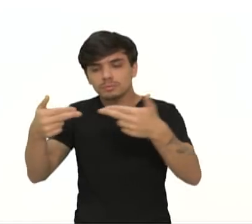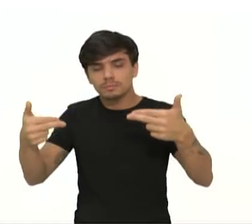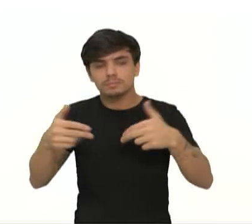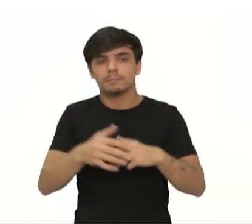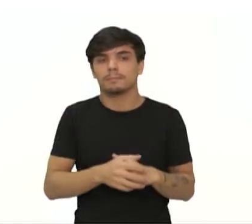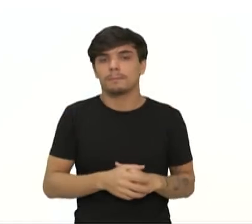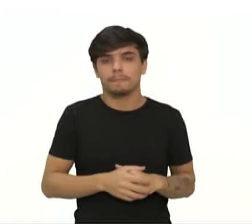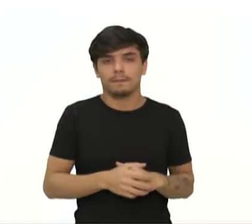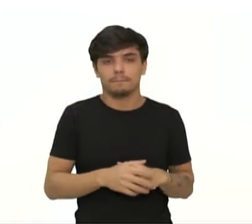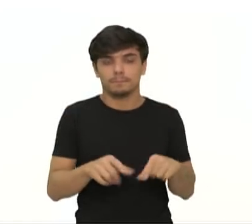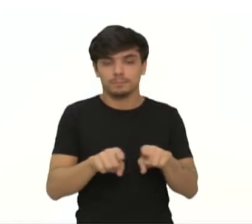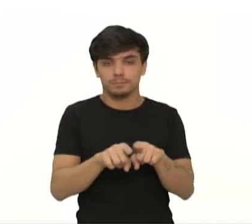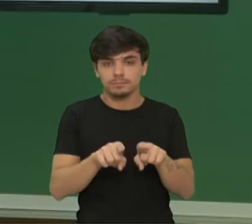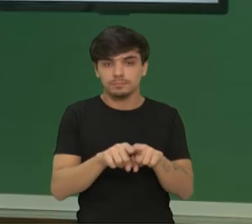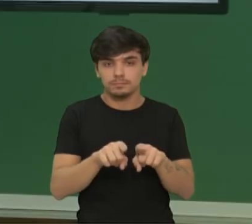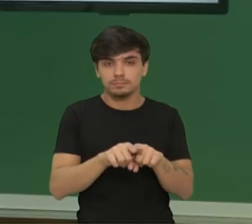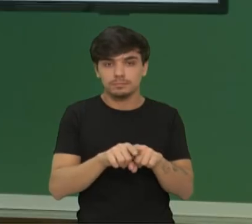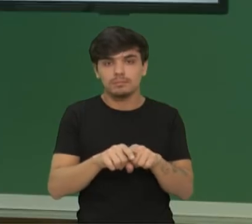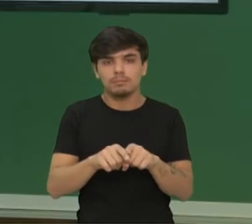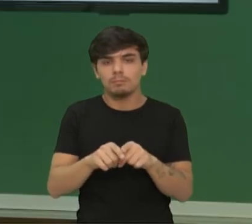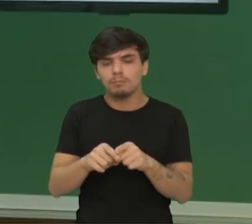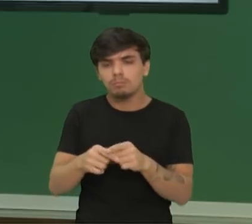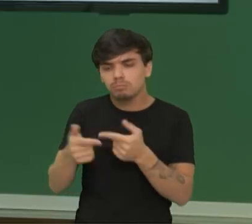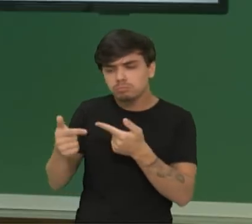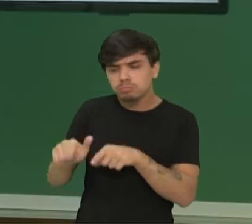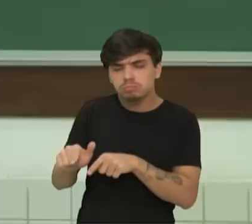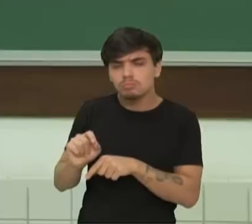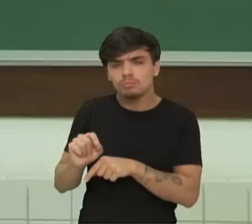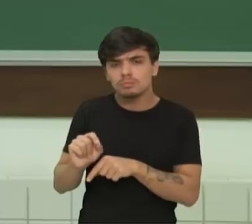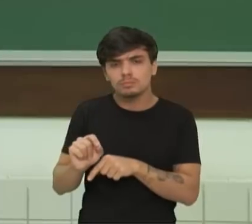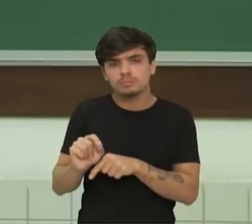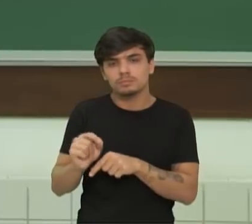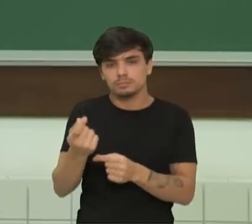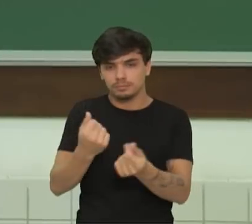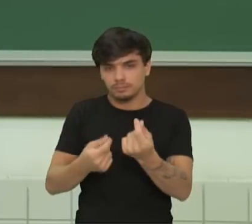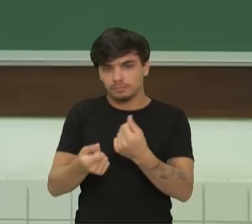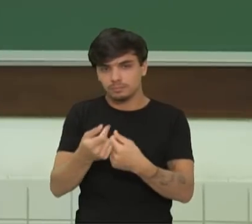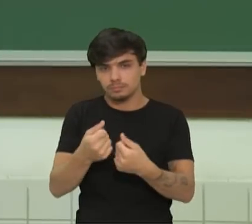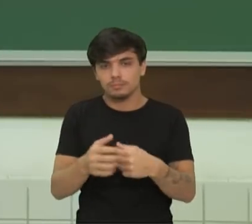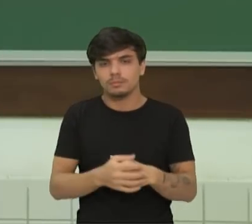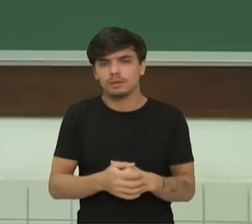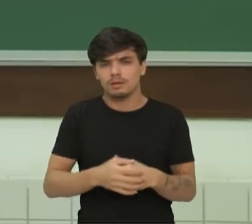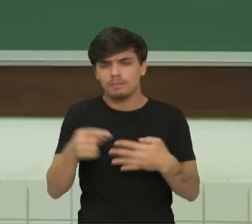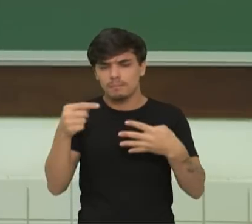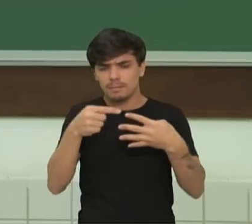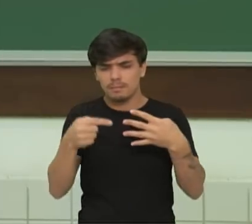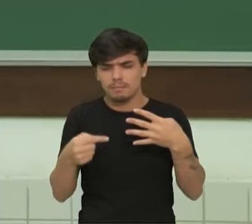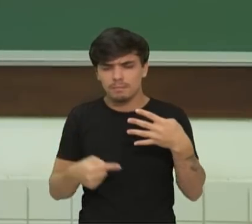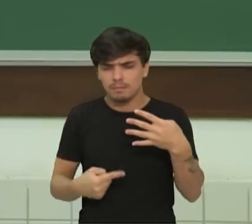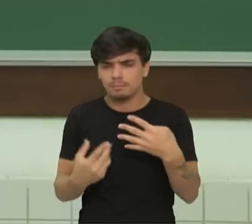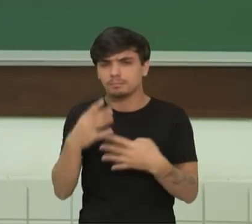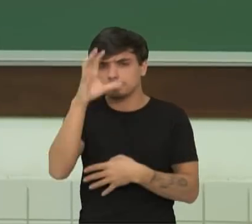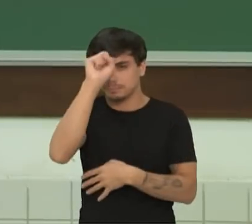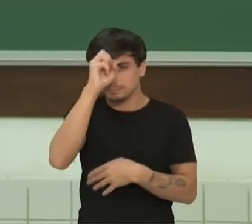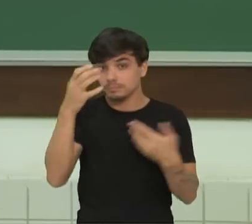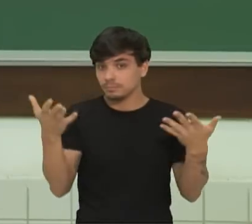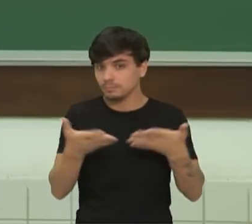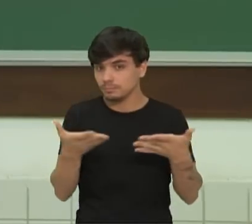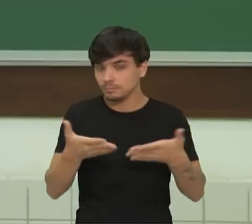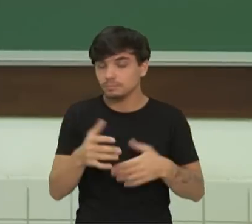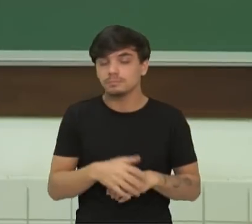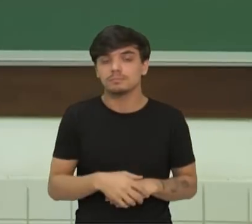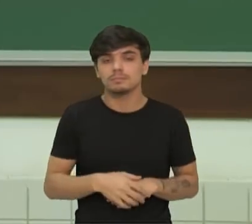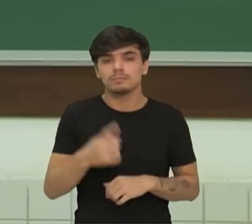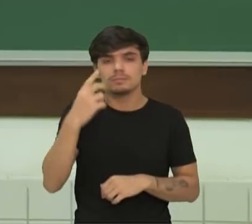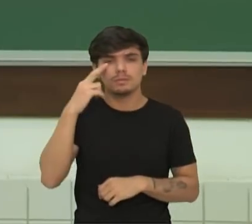e as consequências do mercantilismo. Então, quanta coisa nós aprendemos dessa aula, não é verdade?